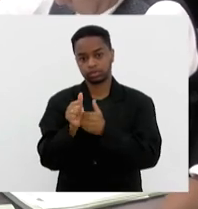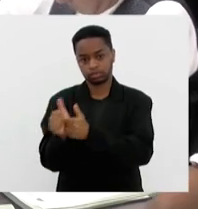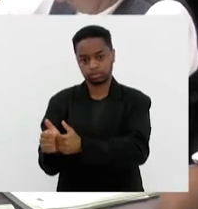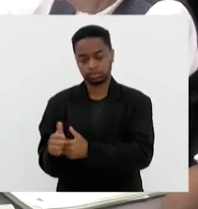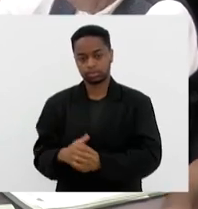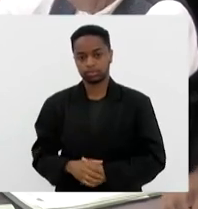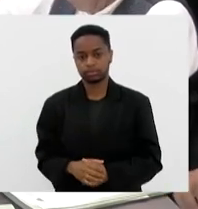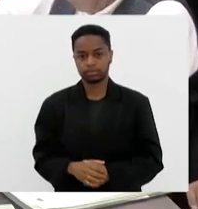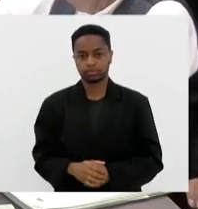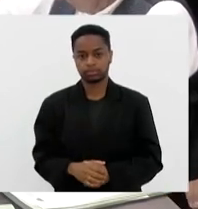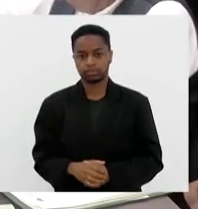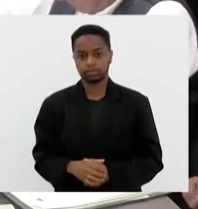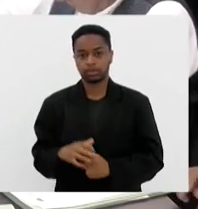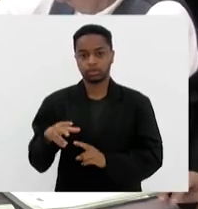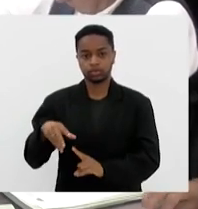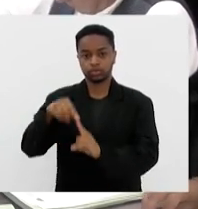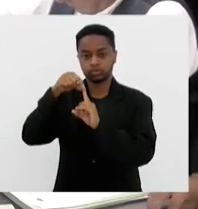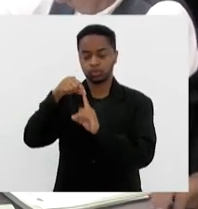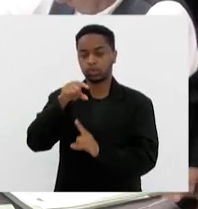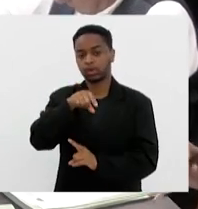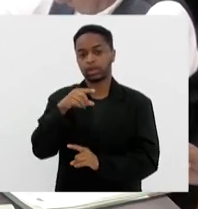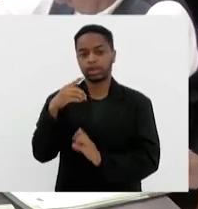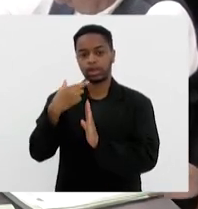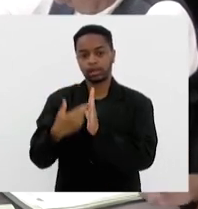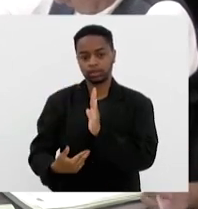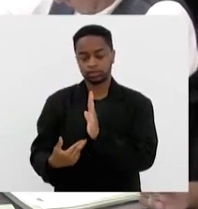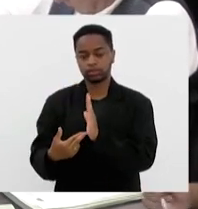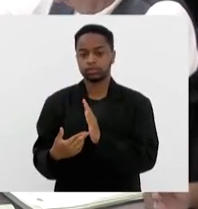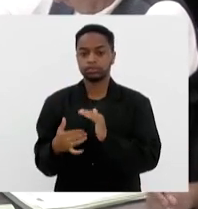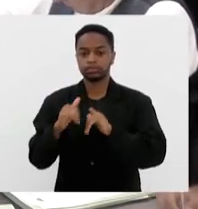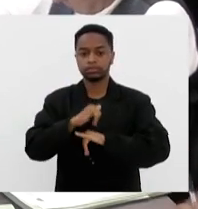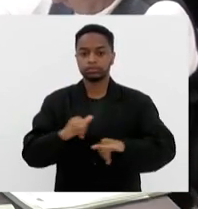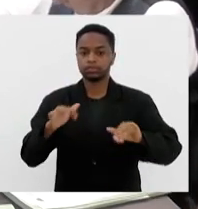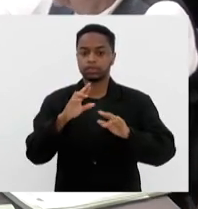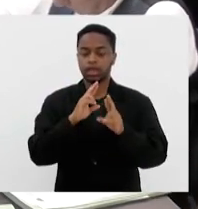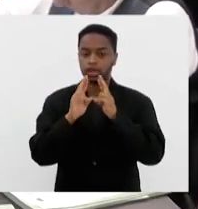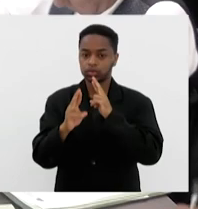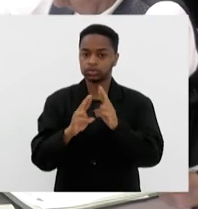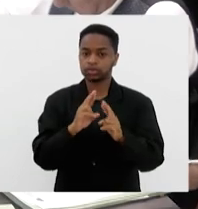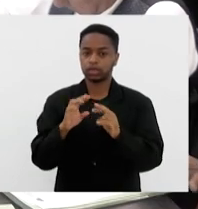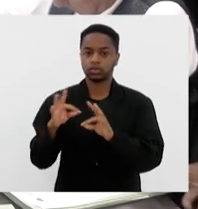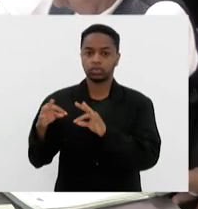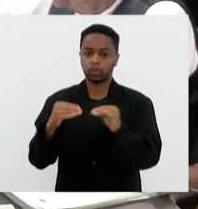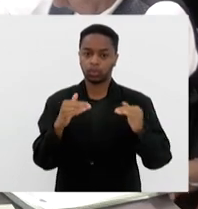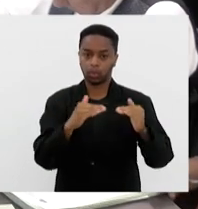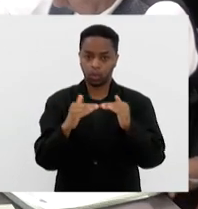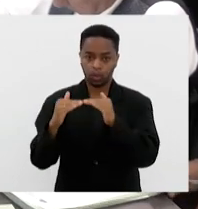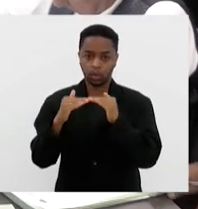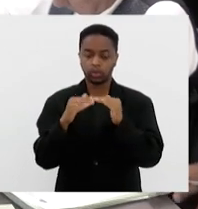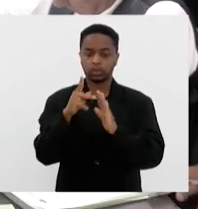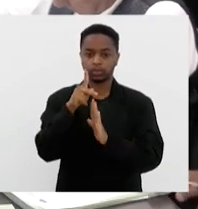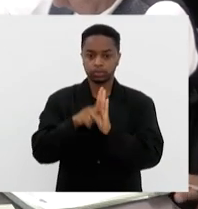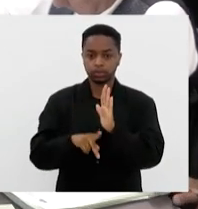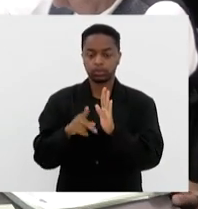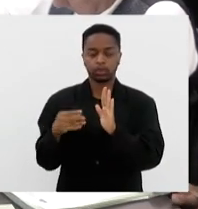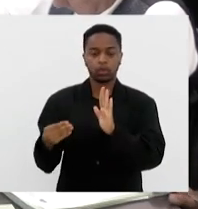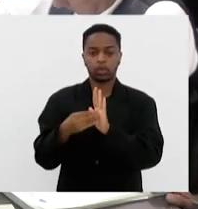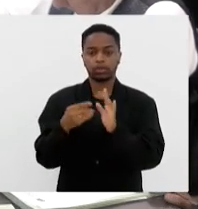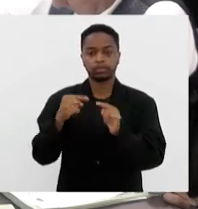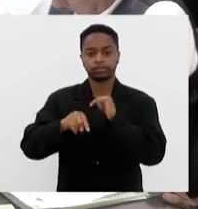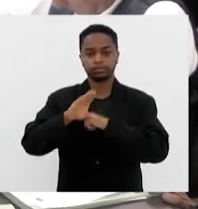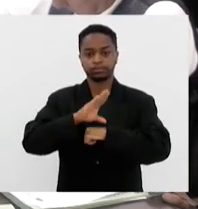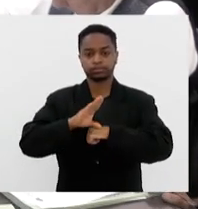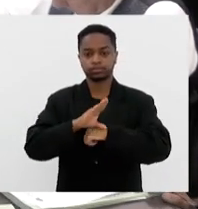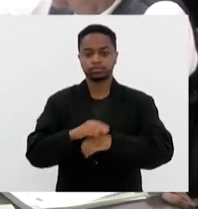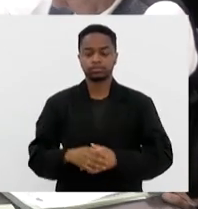divergência. Nomeei o deputado Luiz Paulo relator. Proclamado o resultado por unanimidade, o projeto foi declarado inconstitucional.